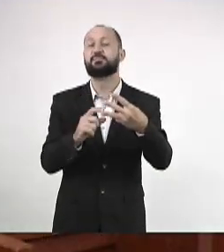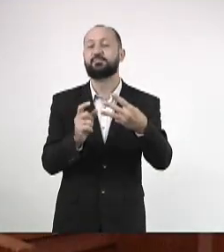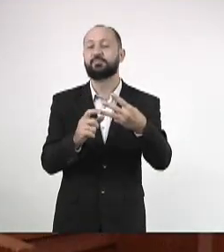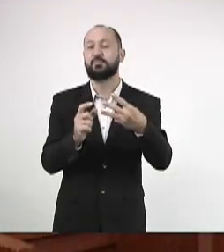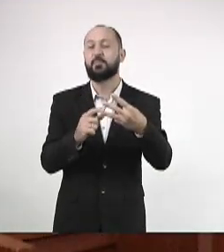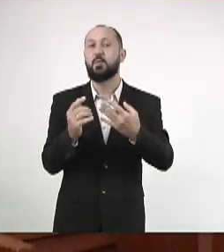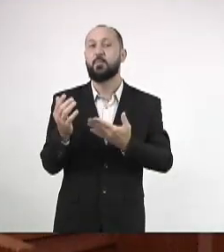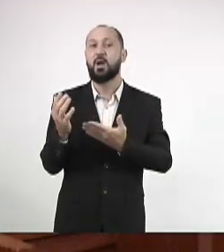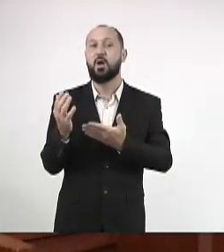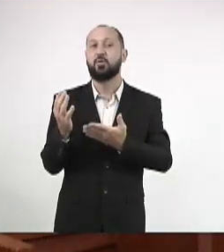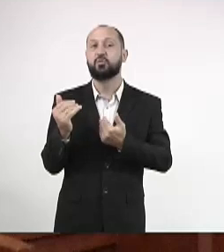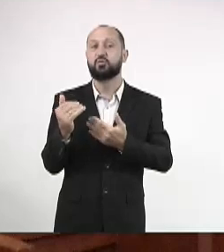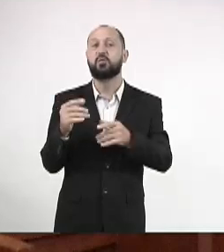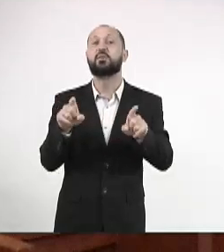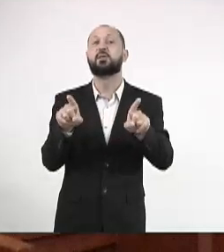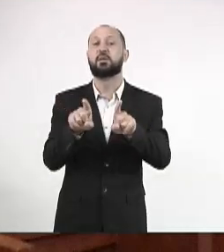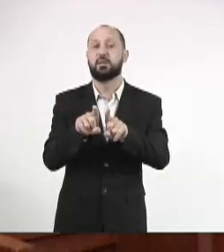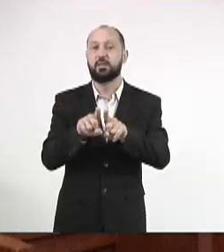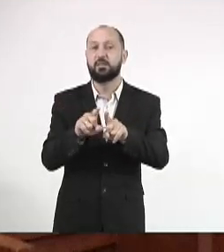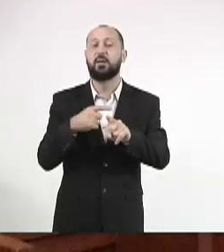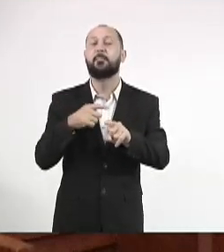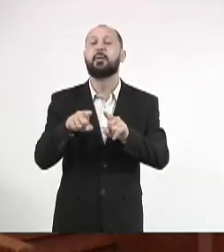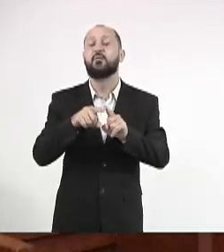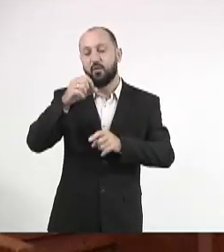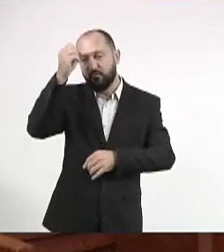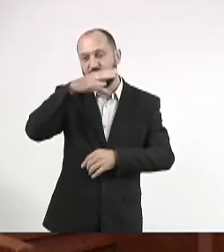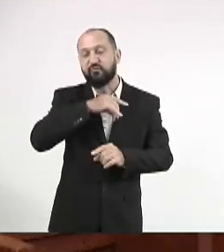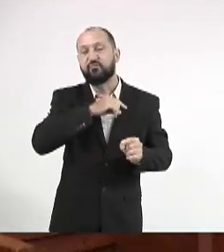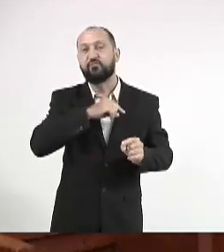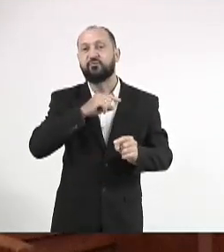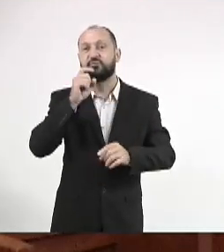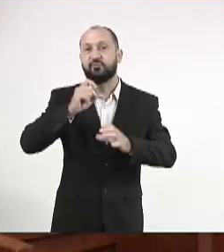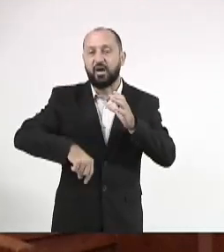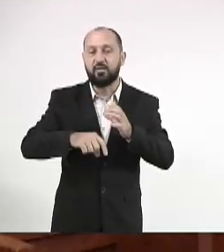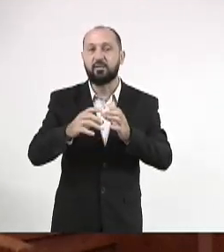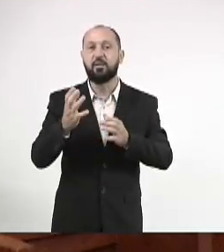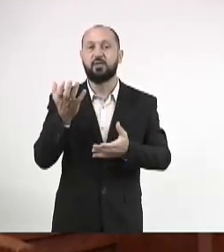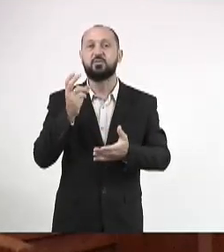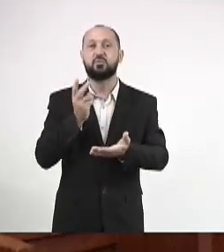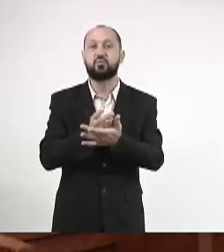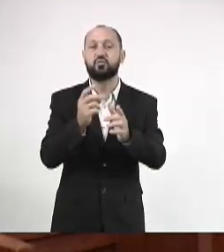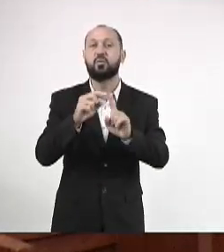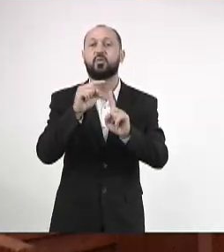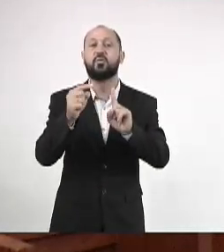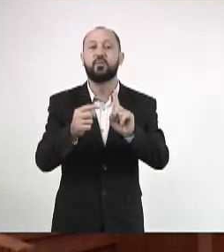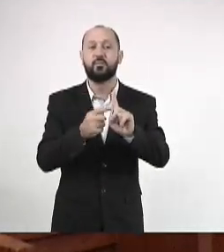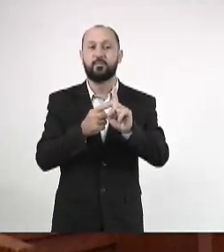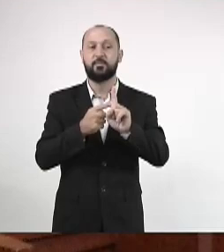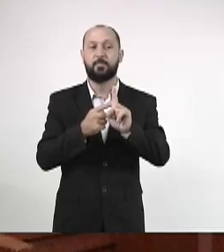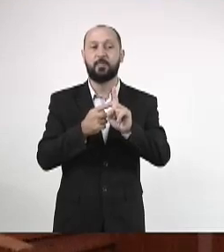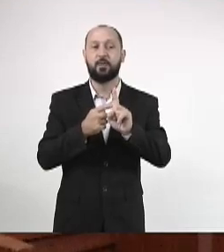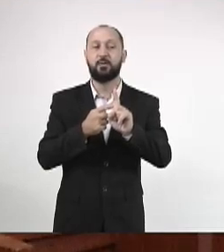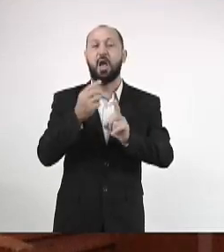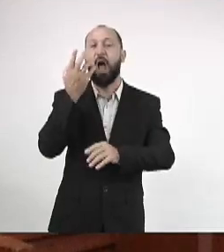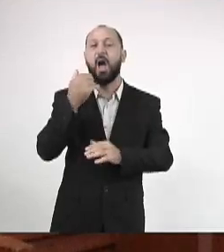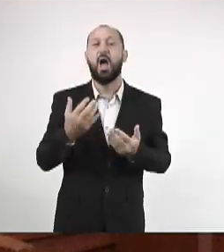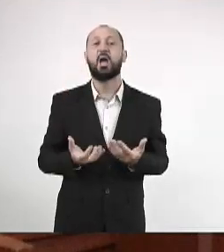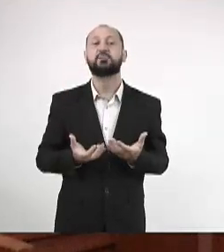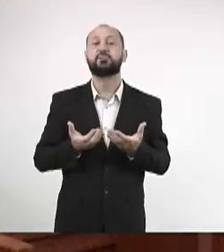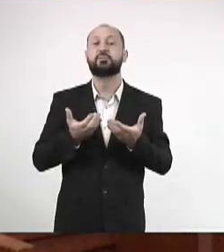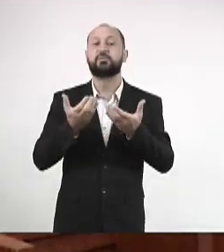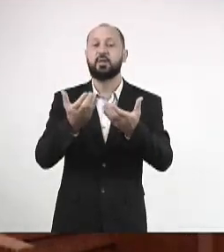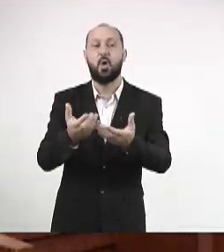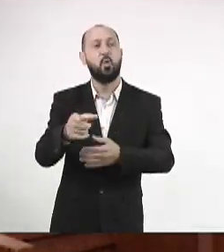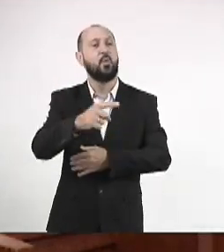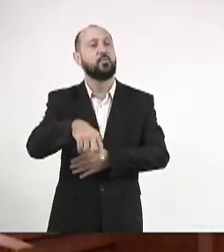terceira, uma jovem que também foi violentada e decidiu seguir com a sua gravidez e entregar a criança, como